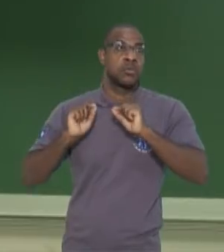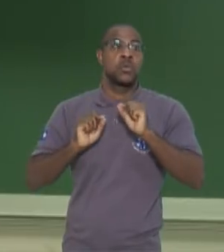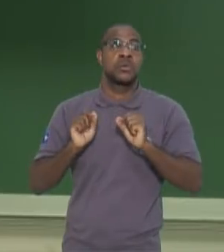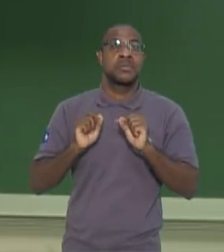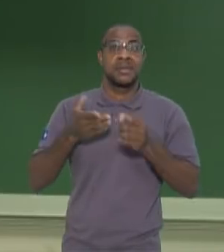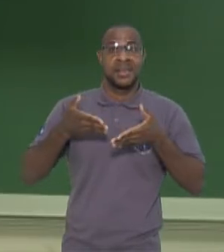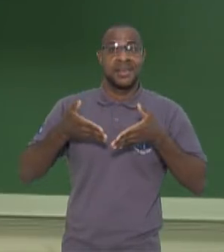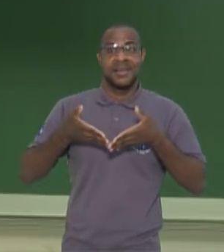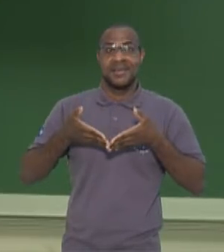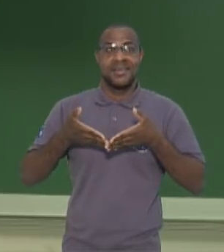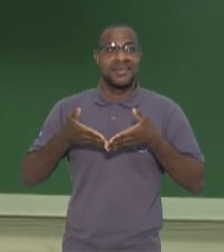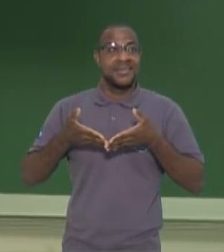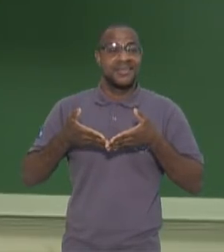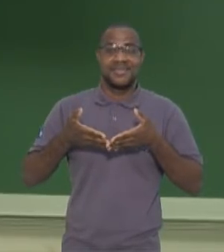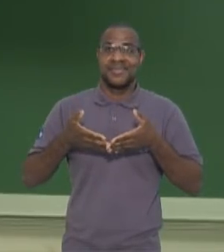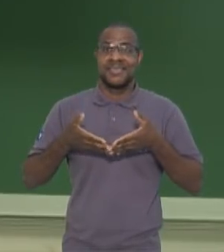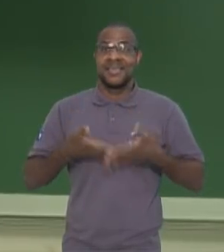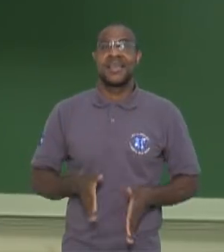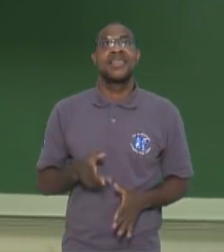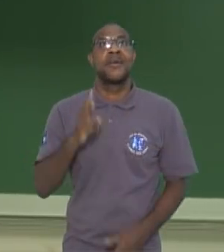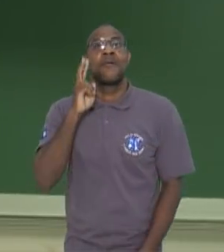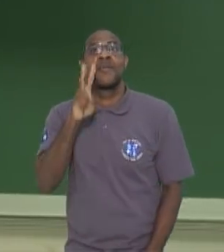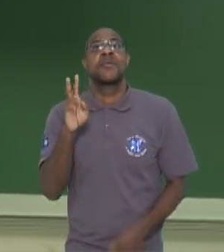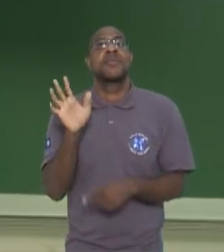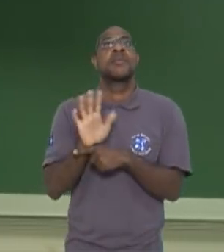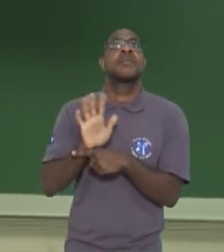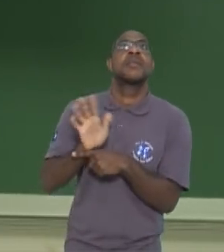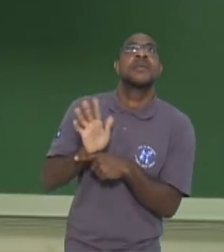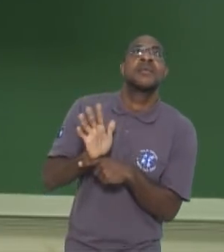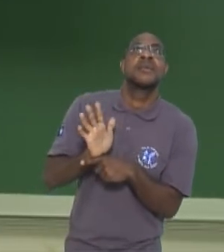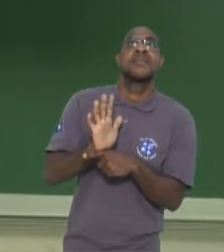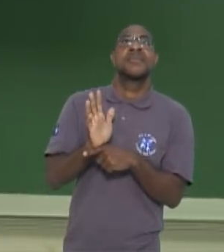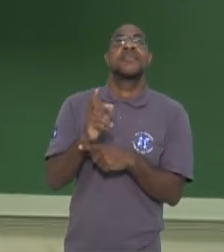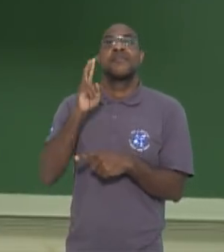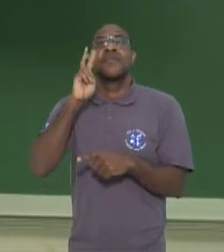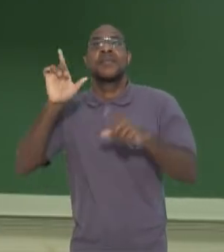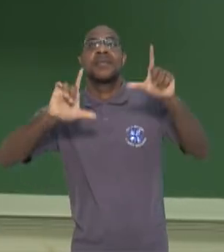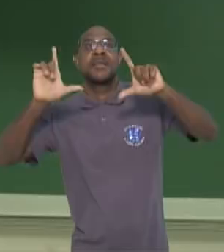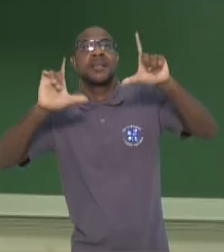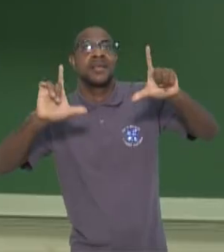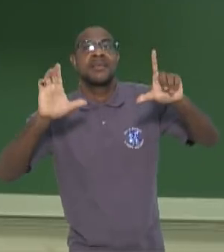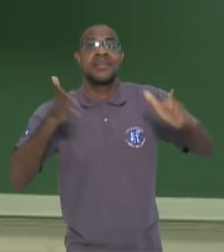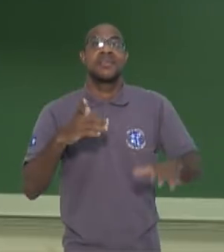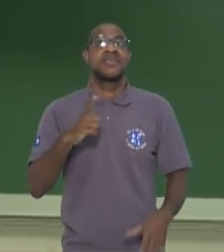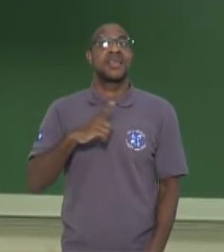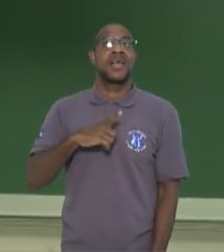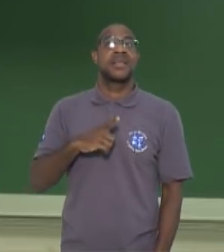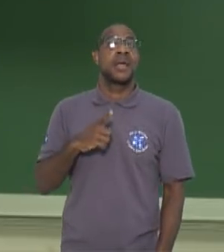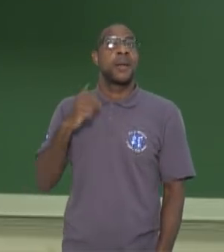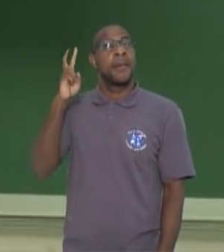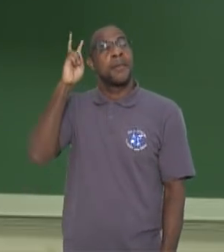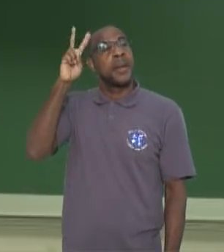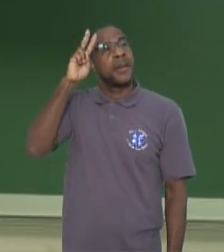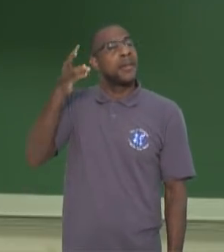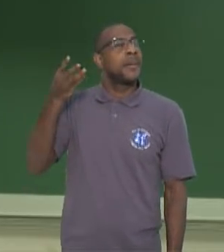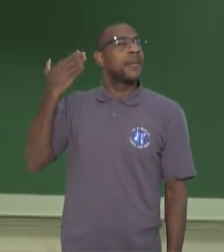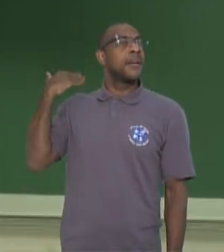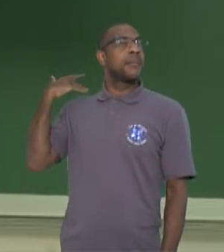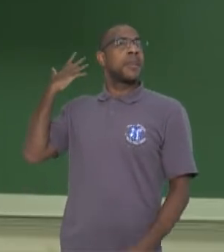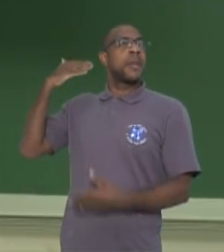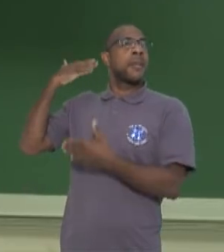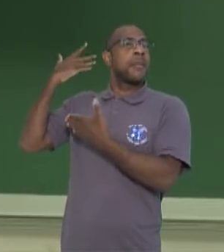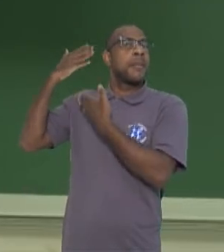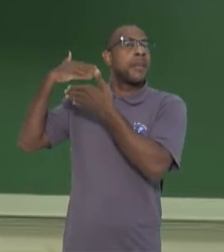nasceu imersa ali vendo televisão, assistindo os desenhos. Então a gente já tem uma memória toda baseada